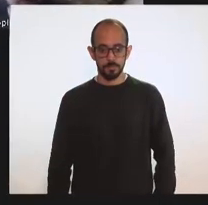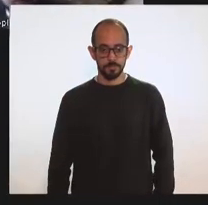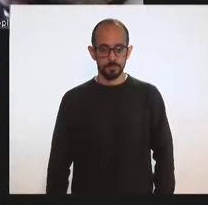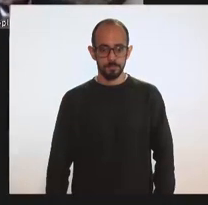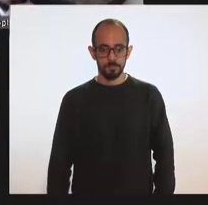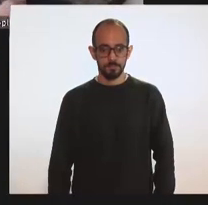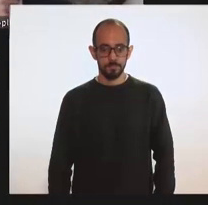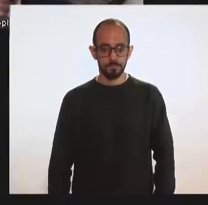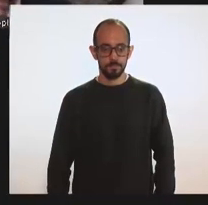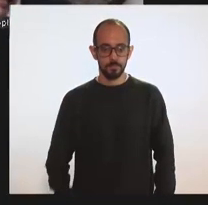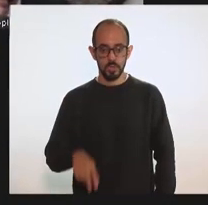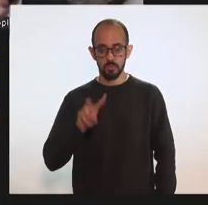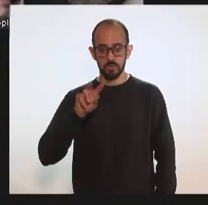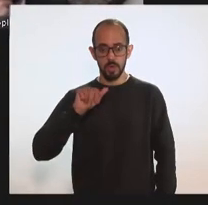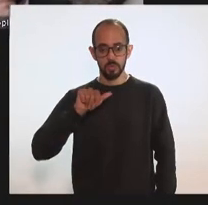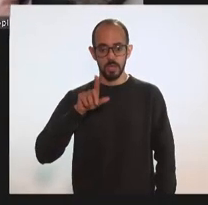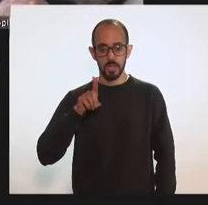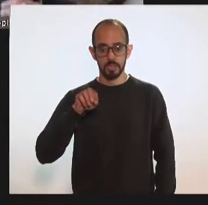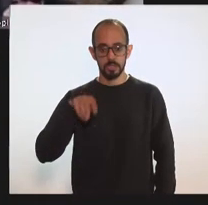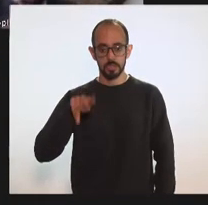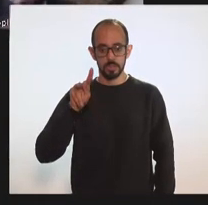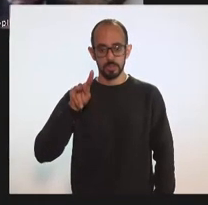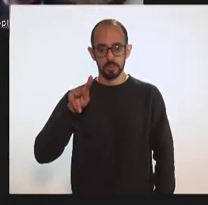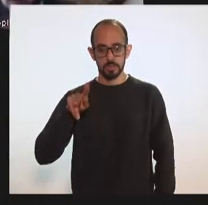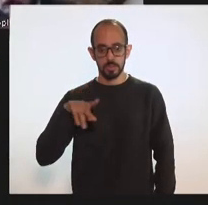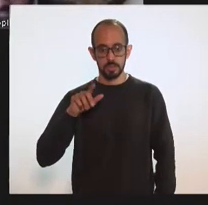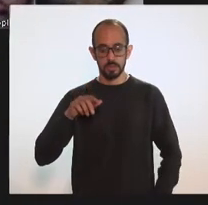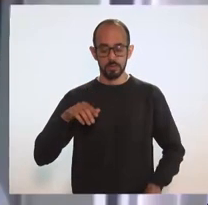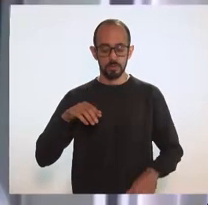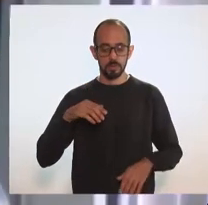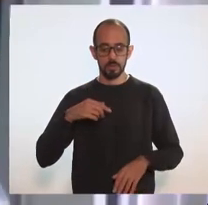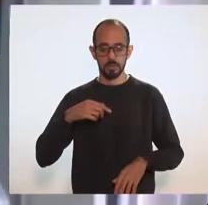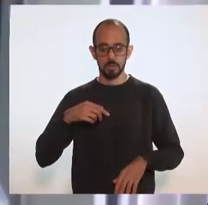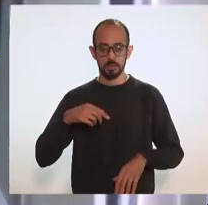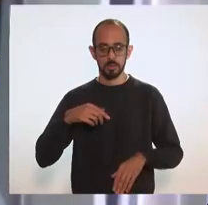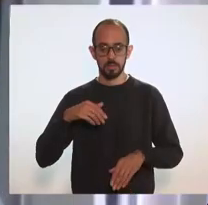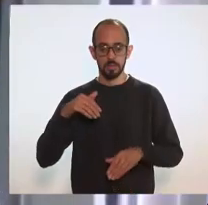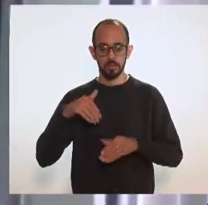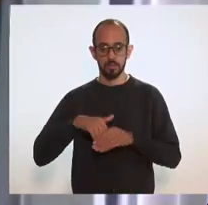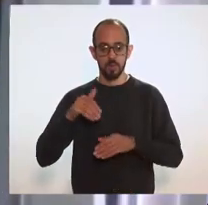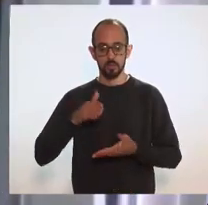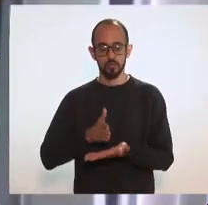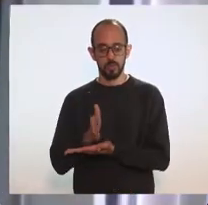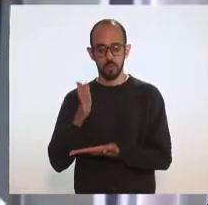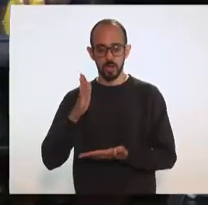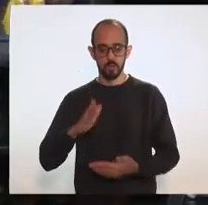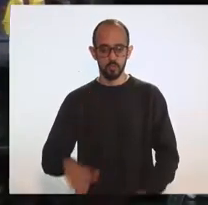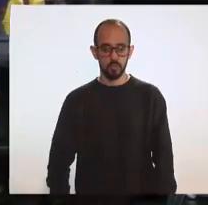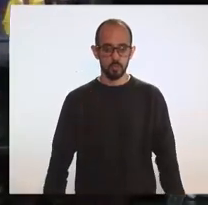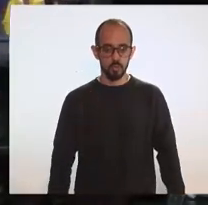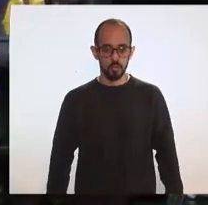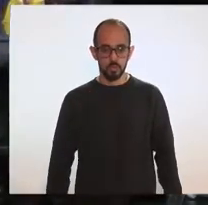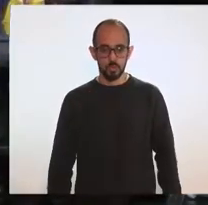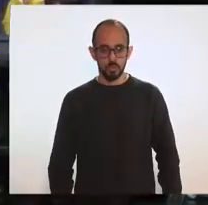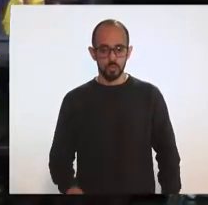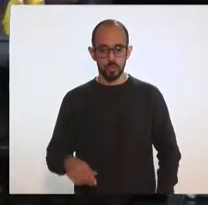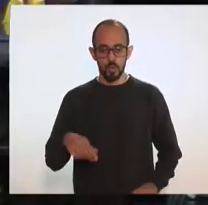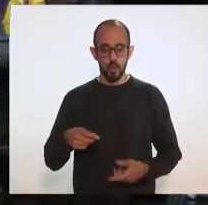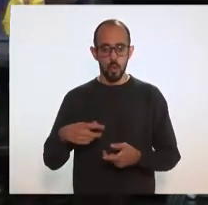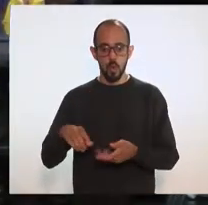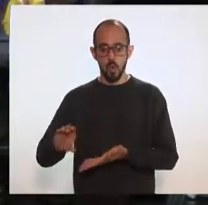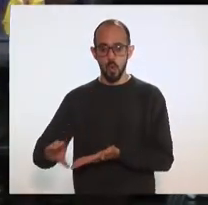o Deputado waldeck Carneiro o parecer favorável pela comissão de orçamento